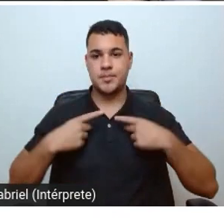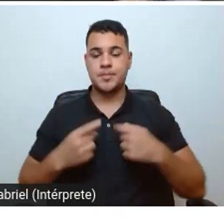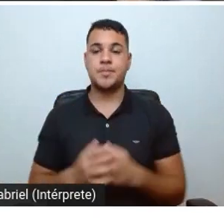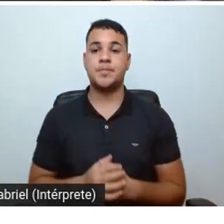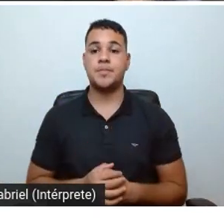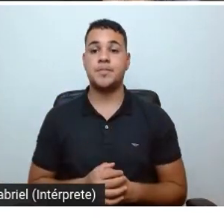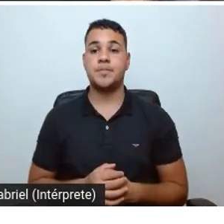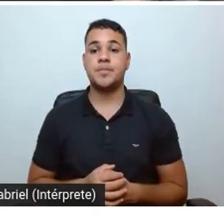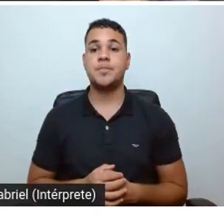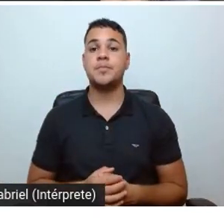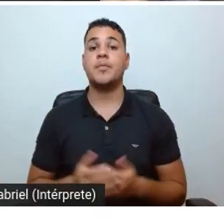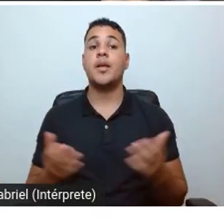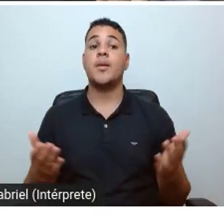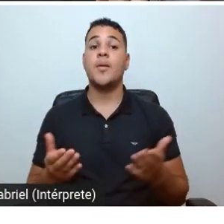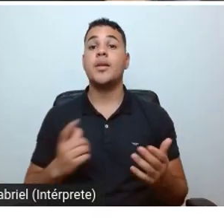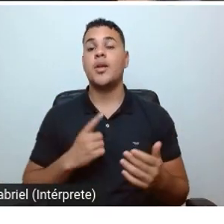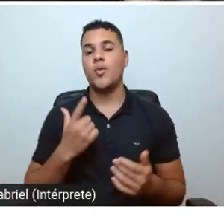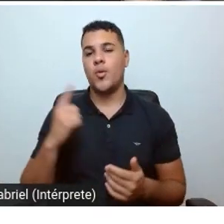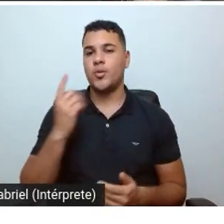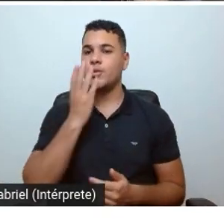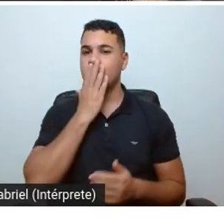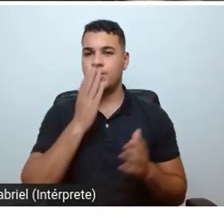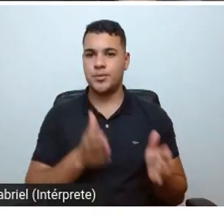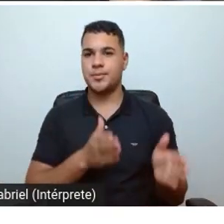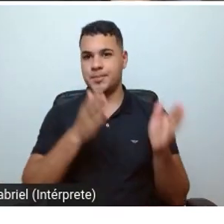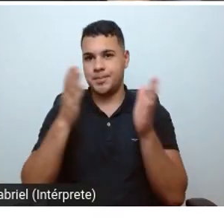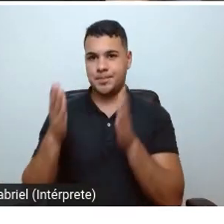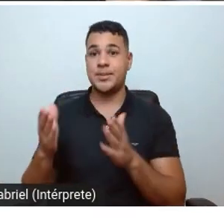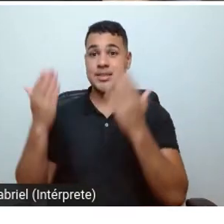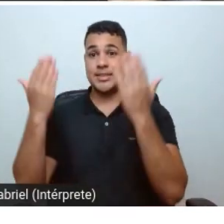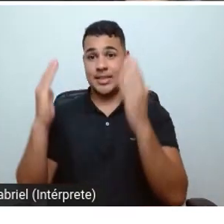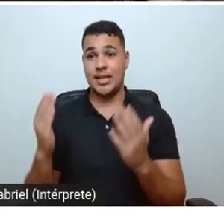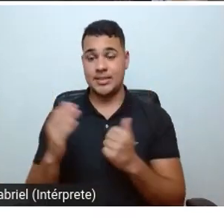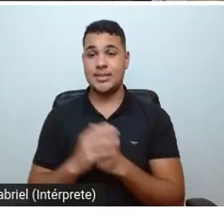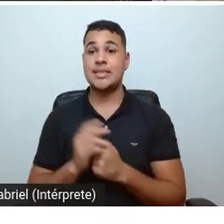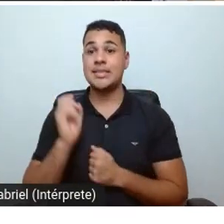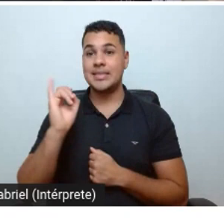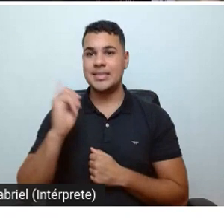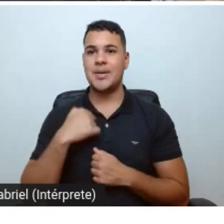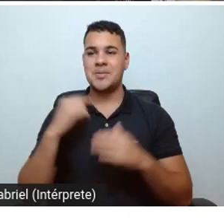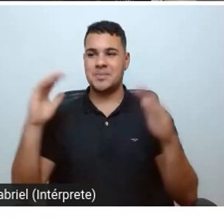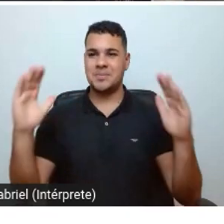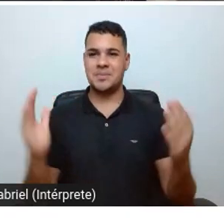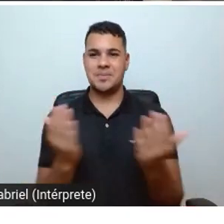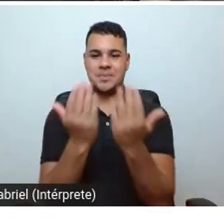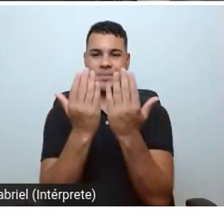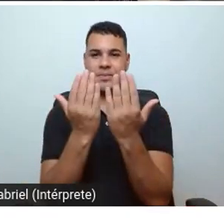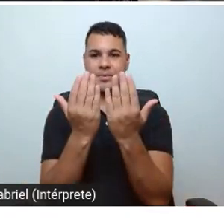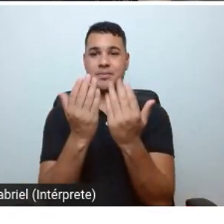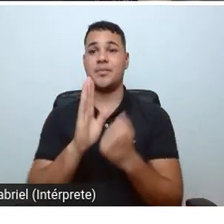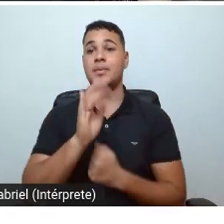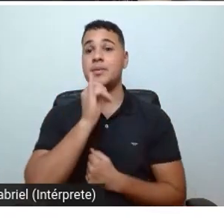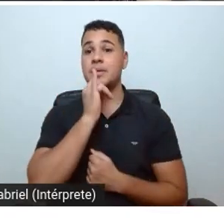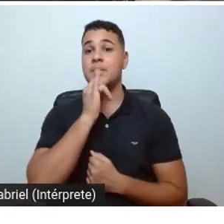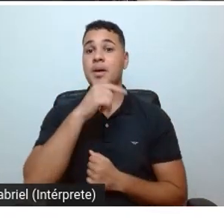pode fazer um outro tipo de análise. Quando eu coloco lado a lado, prolega pagamento. Ah, qual foi o percentual